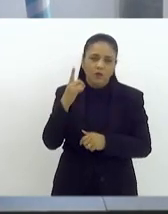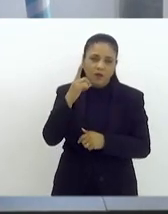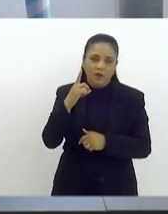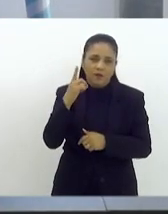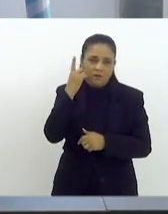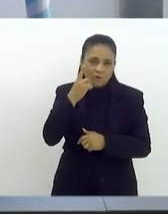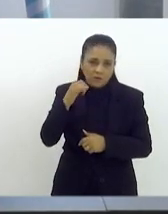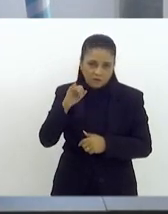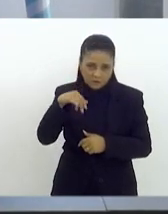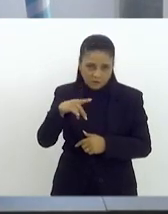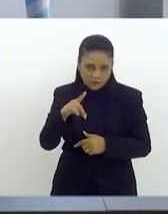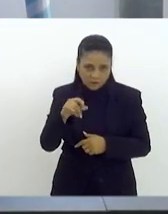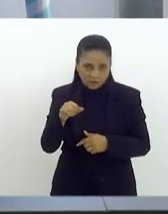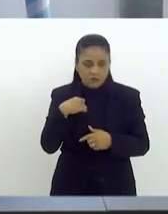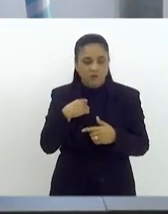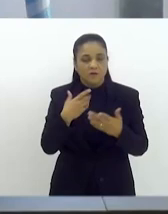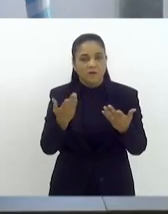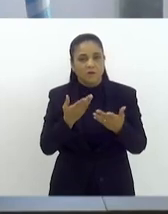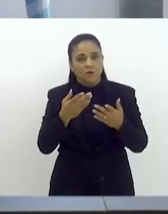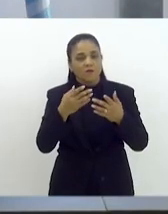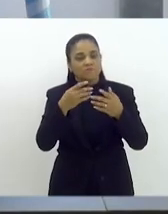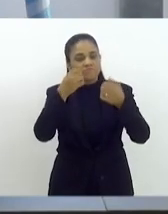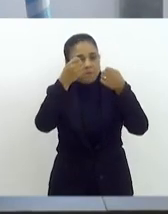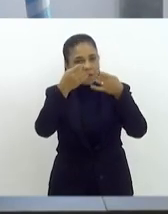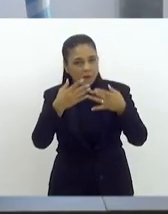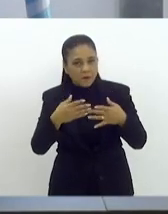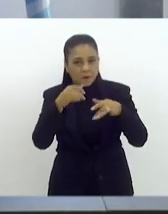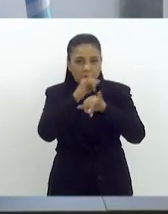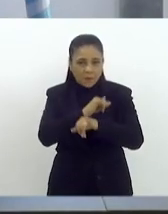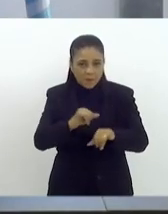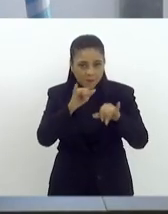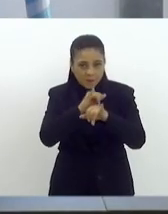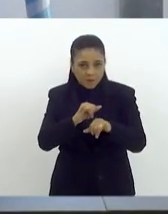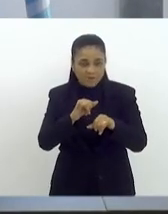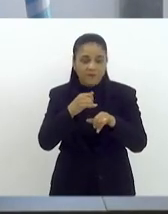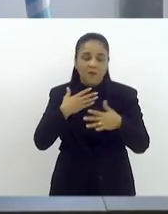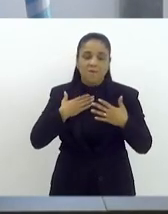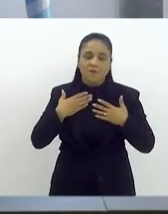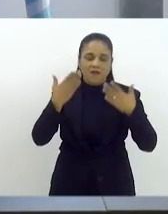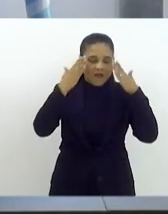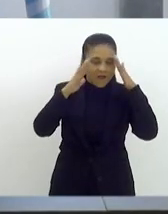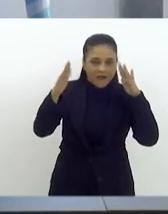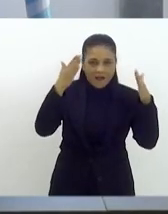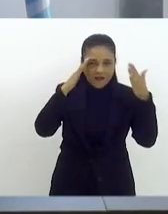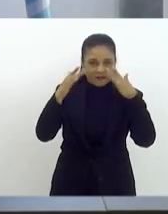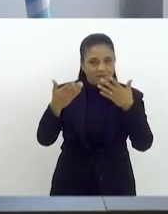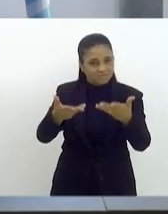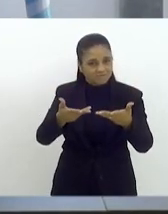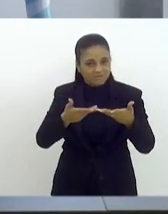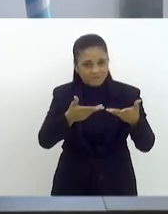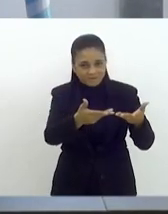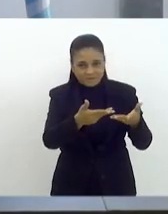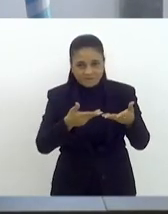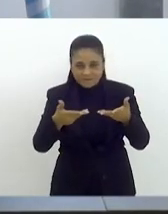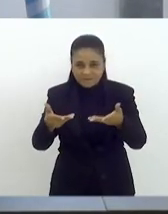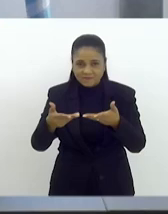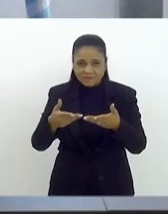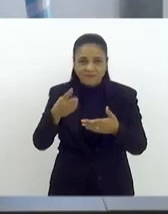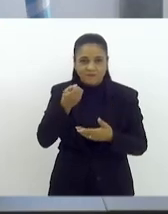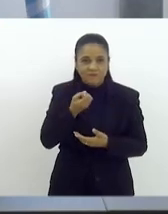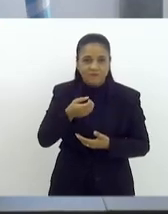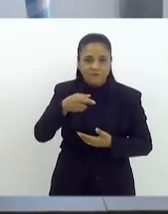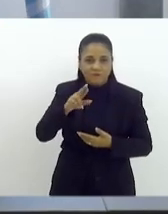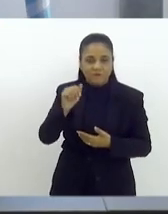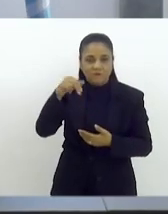na verdade fazer uma breve introdução primeiro para dizer da minha alegria de receber aqui né a